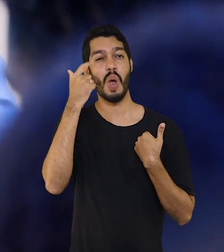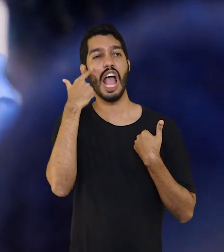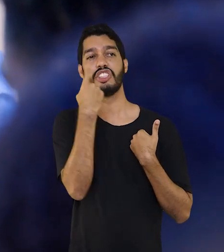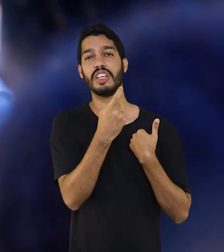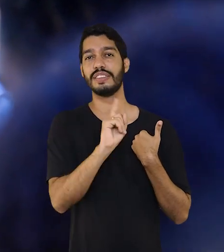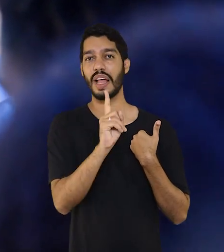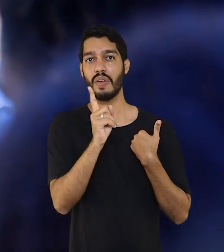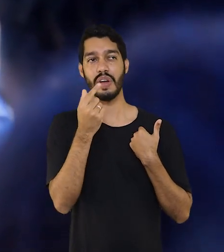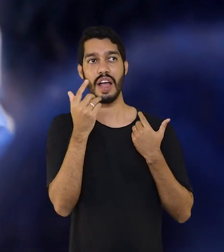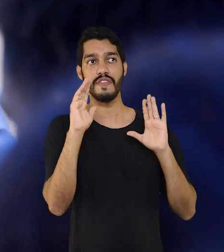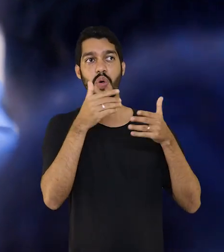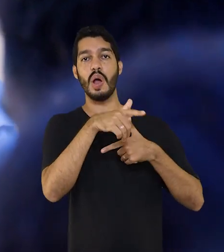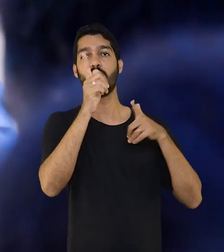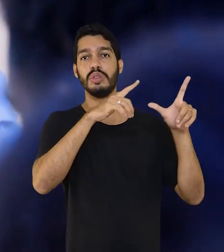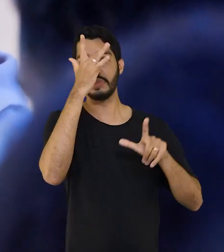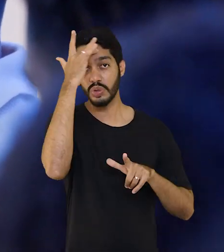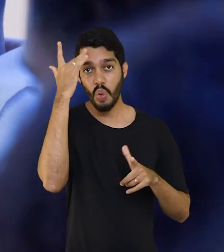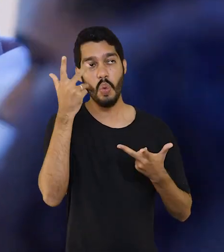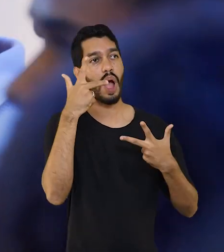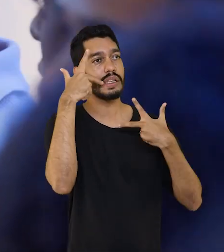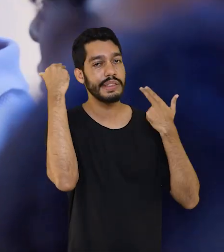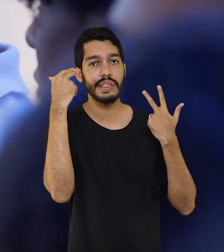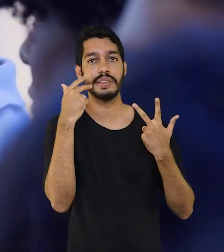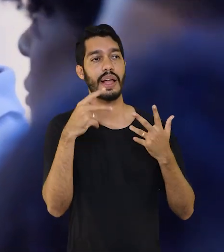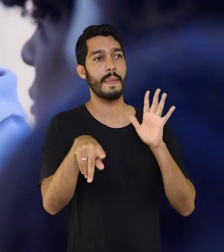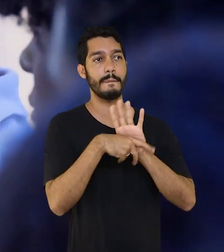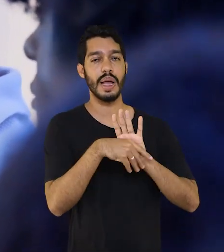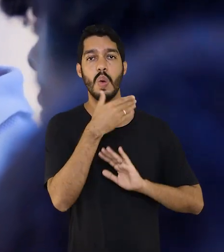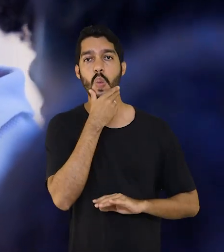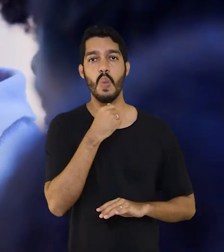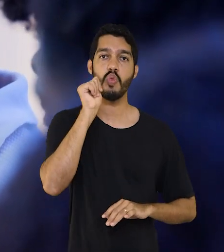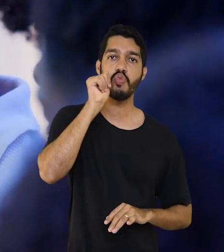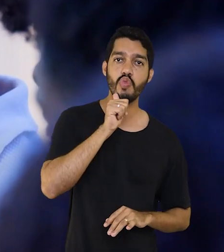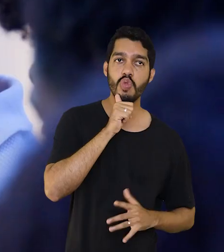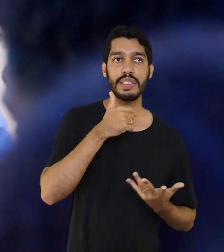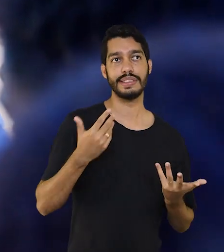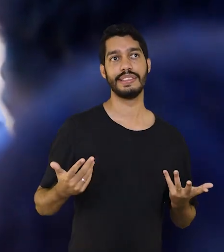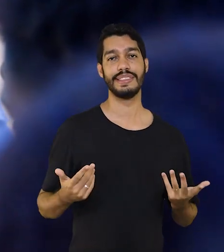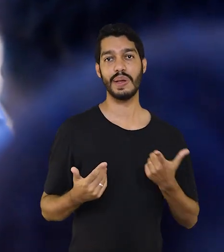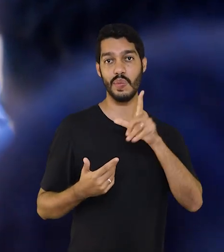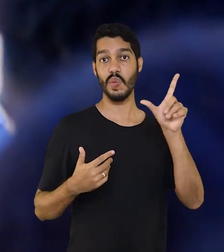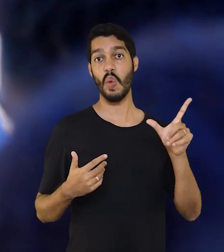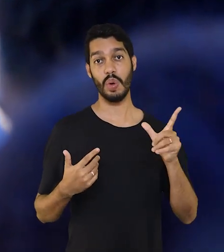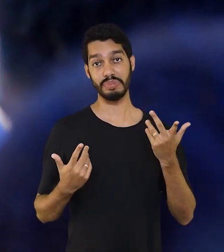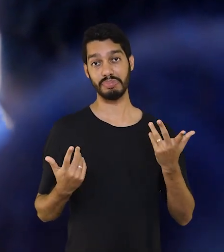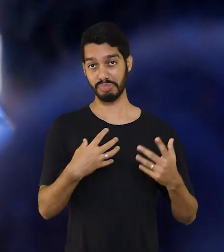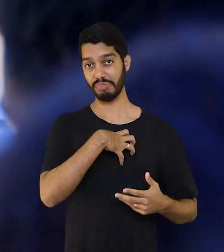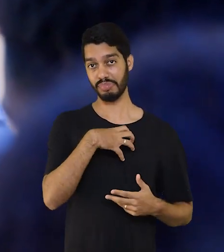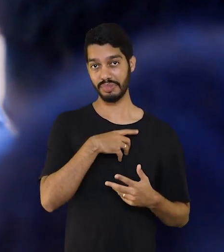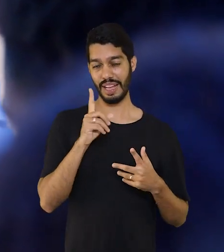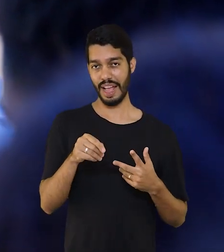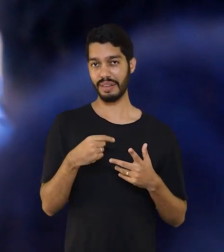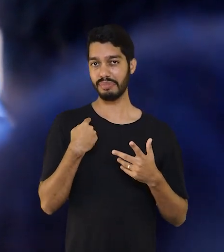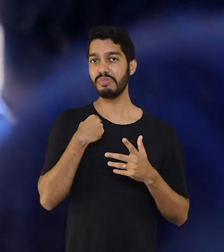vender? Então, assim, focar em roupas de banho, sunga, crianças, sunga masculina, sunga infantil,